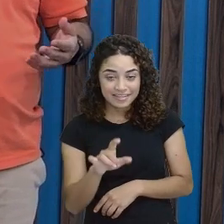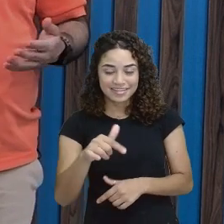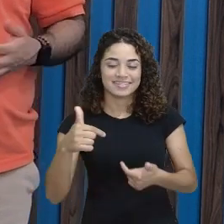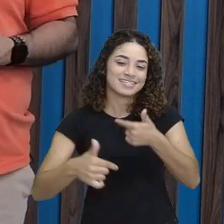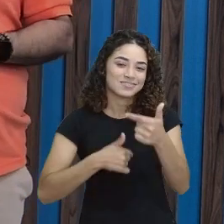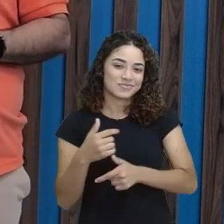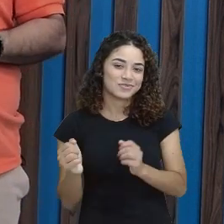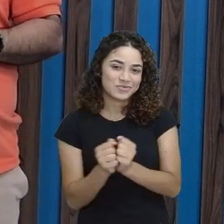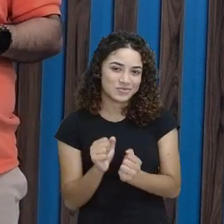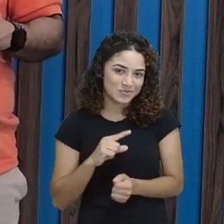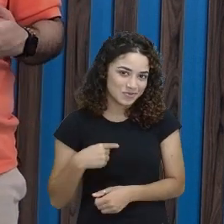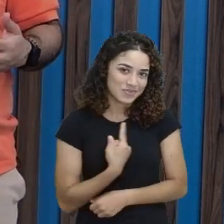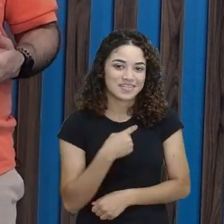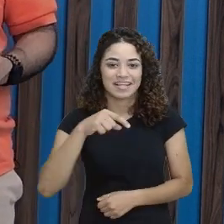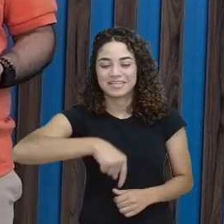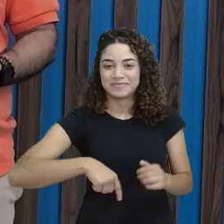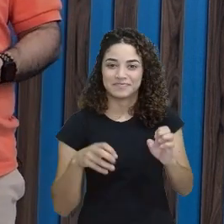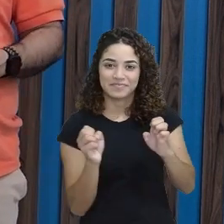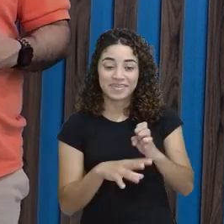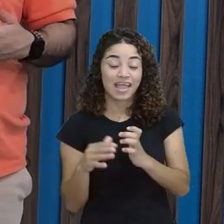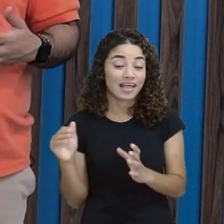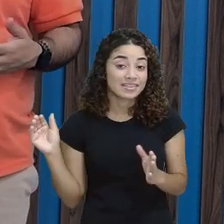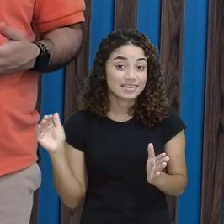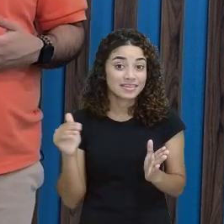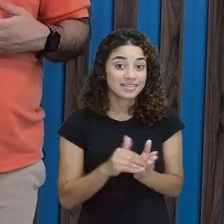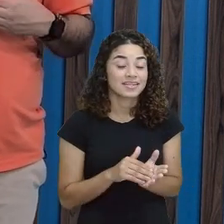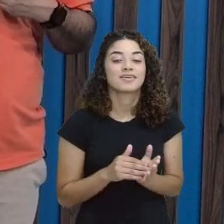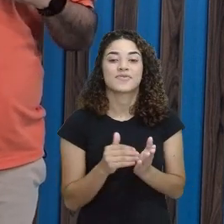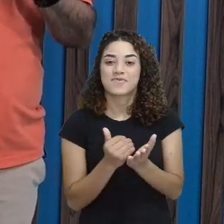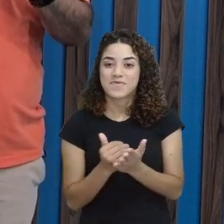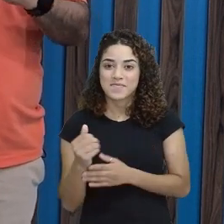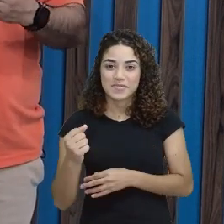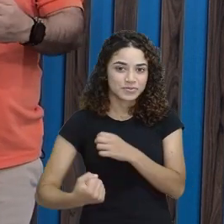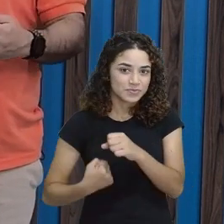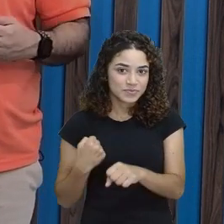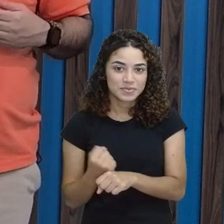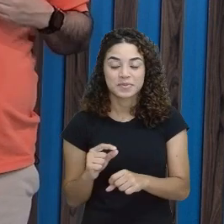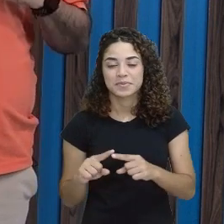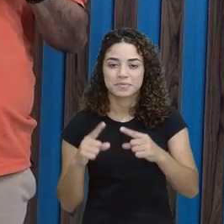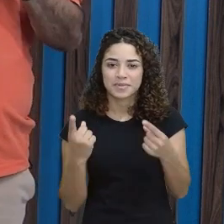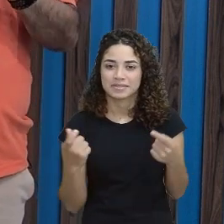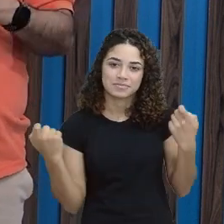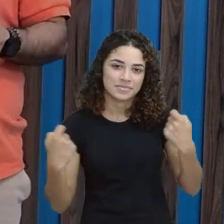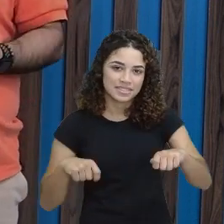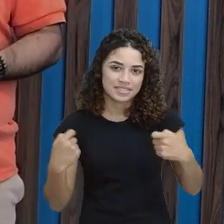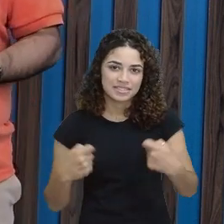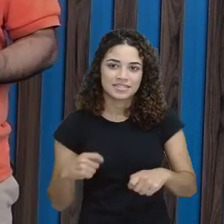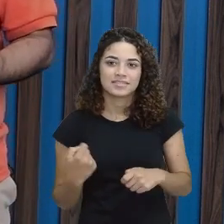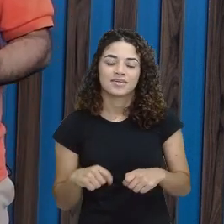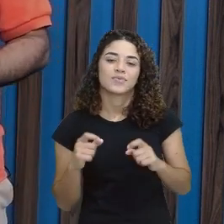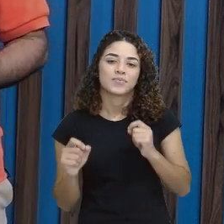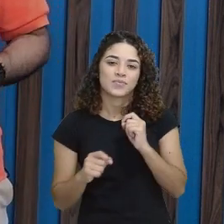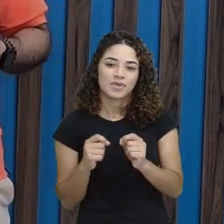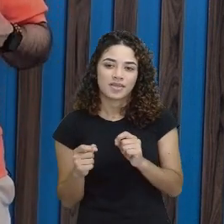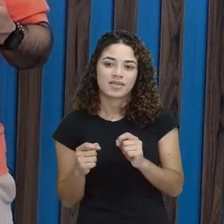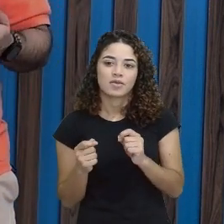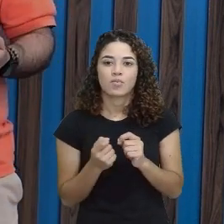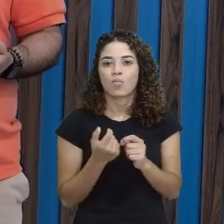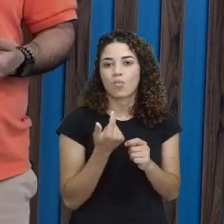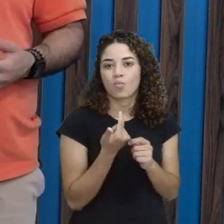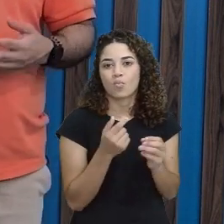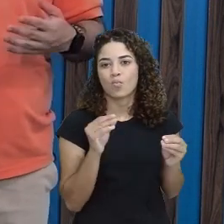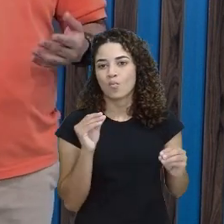trabalhou conosco aqui no Educa até o início do ano, mas precisou dar a contribuição dele em uma